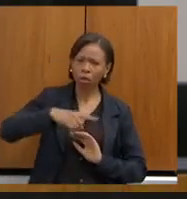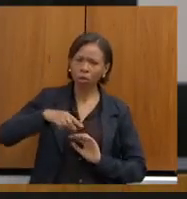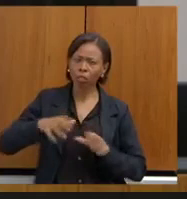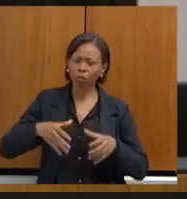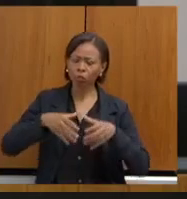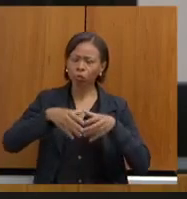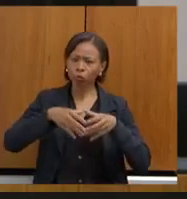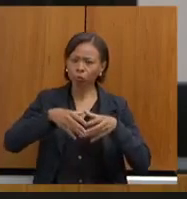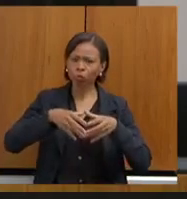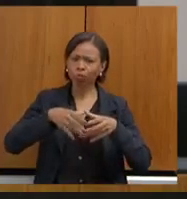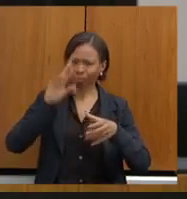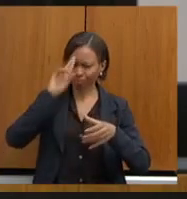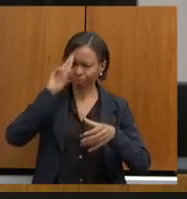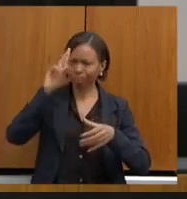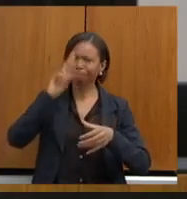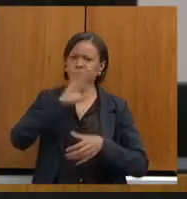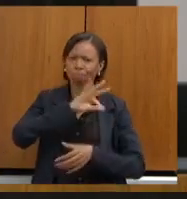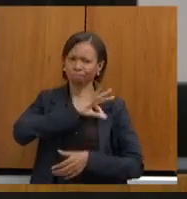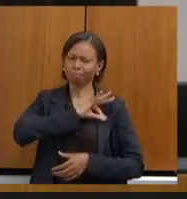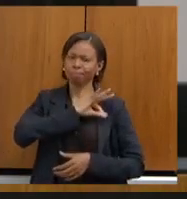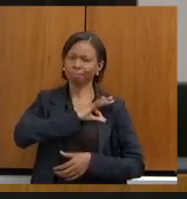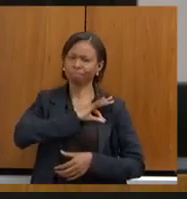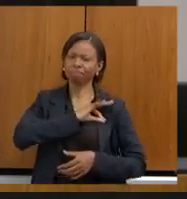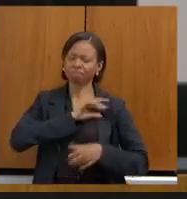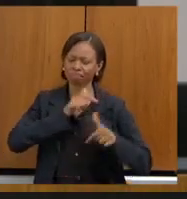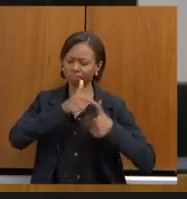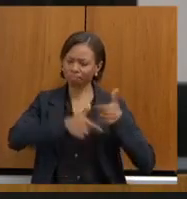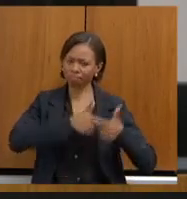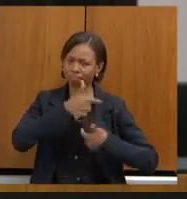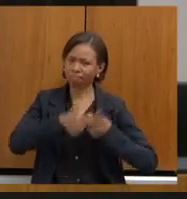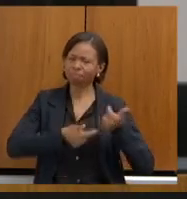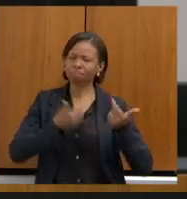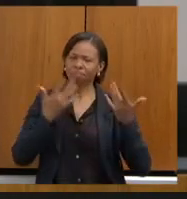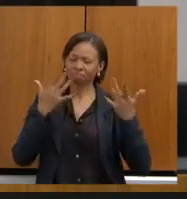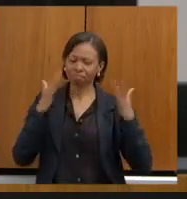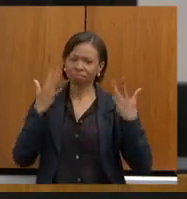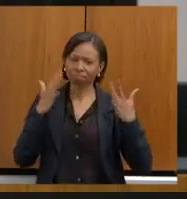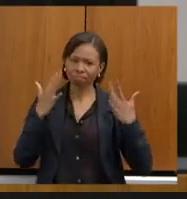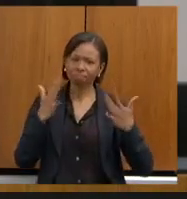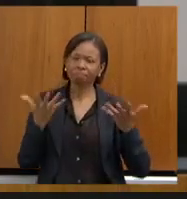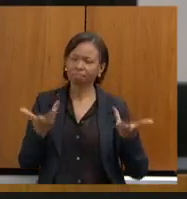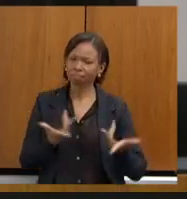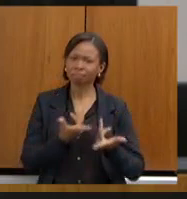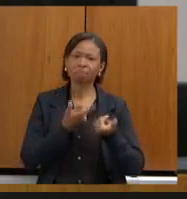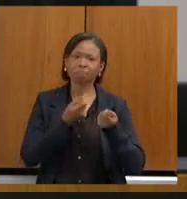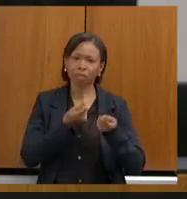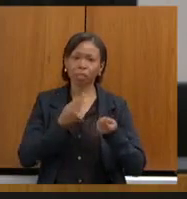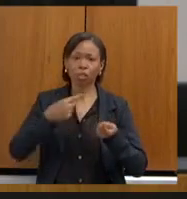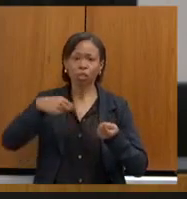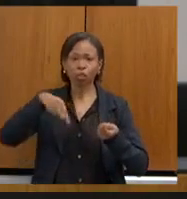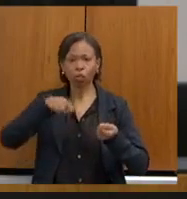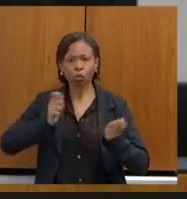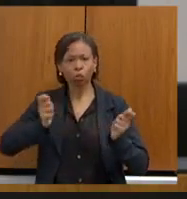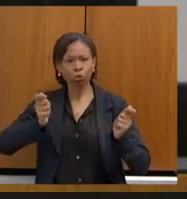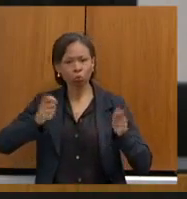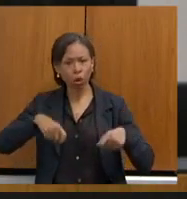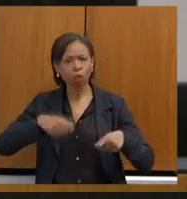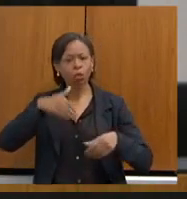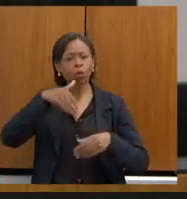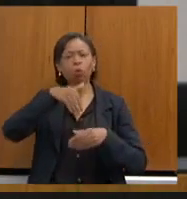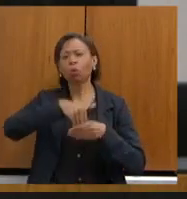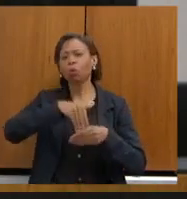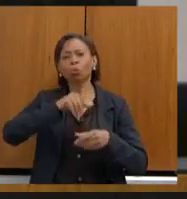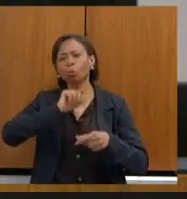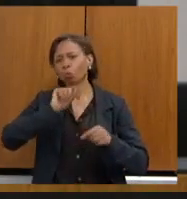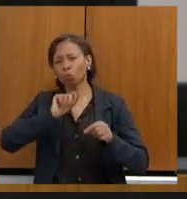Deputado João Leite mais do que justo é a que possamos aqui volta um uma Moção de aplauso para